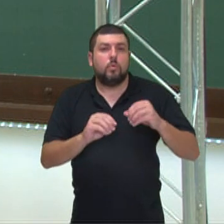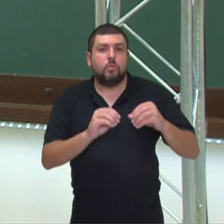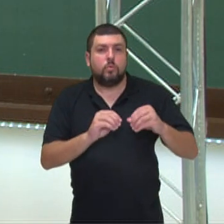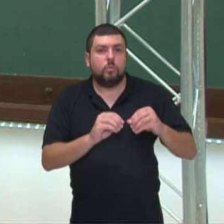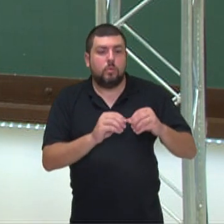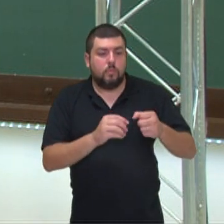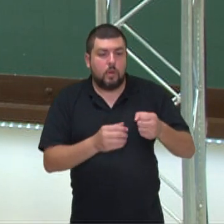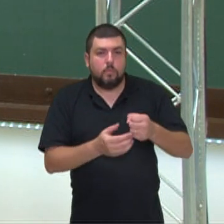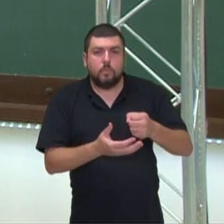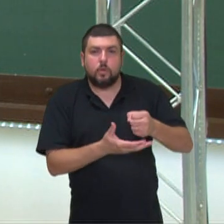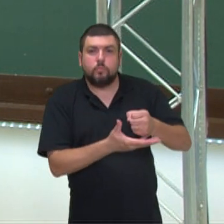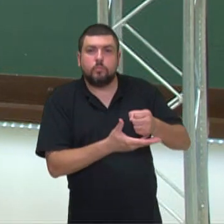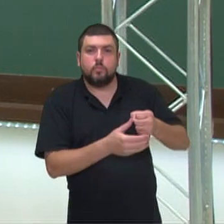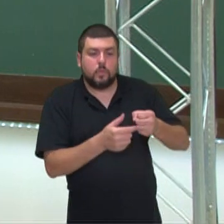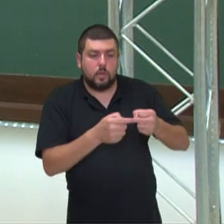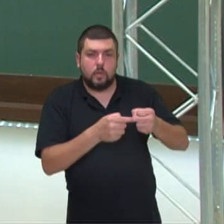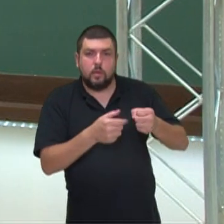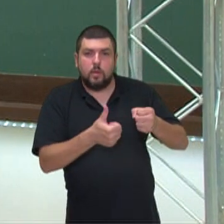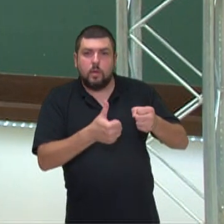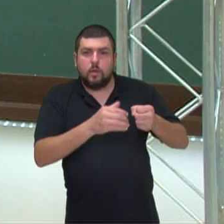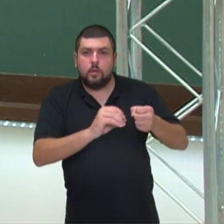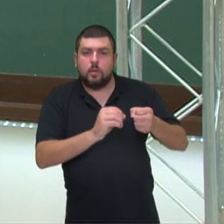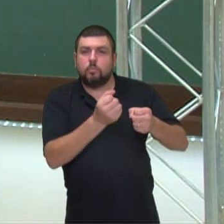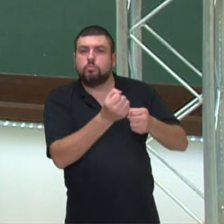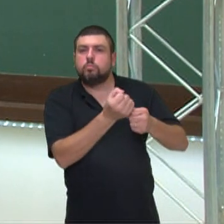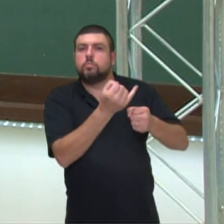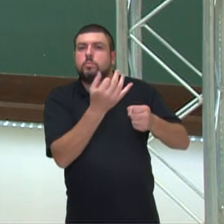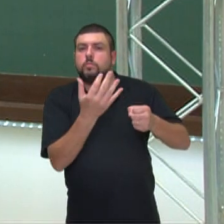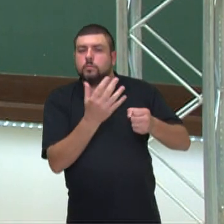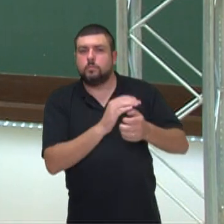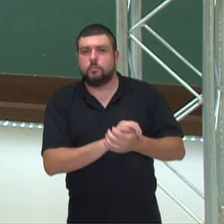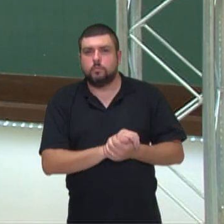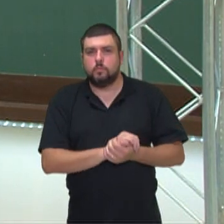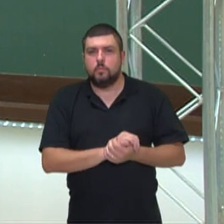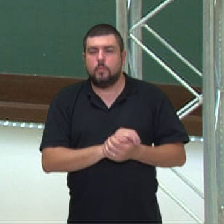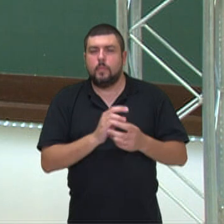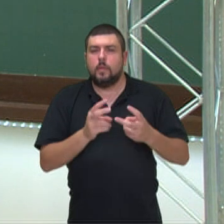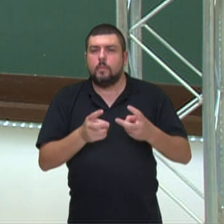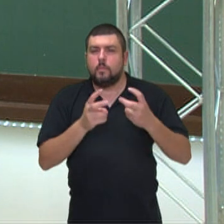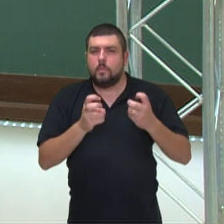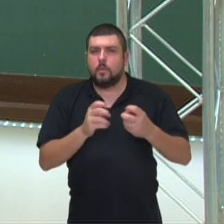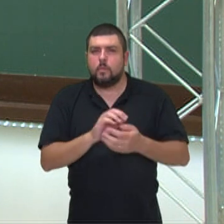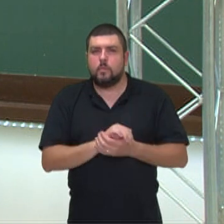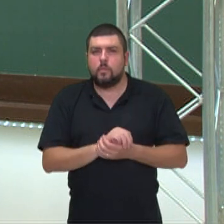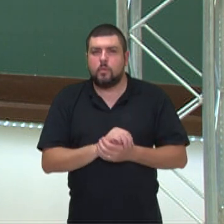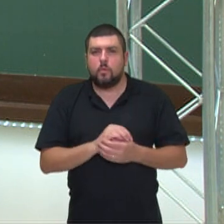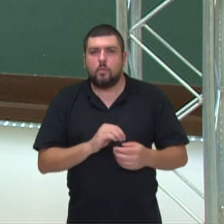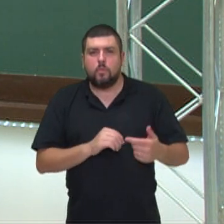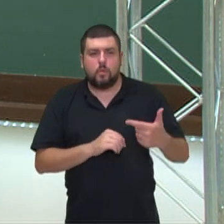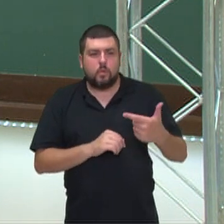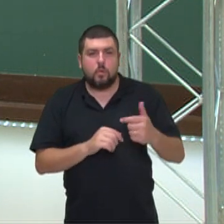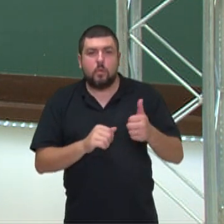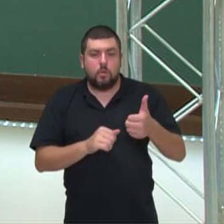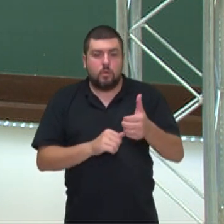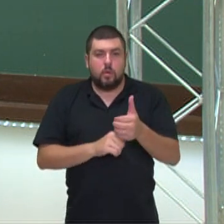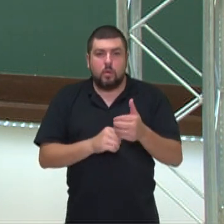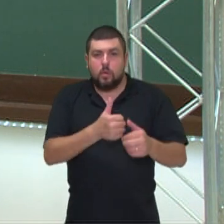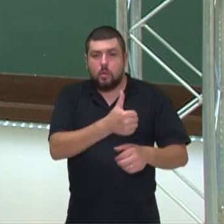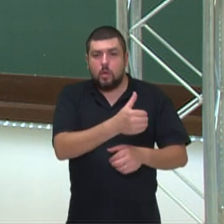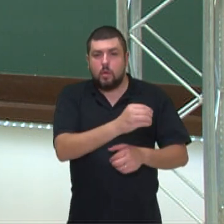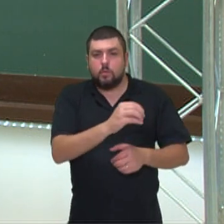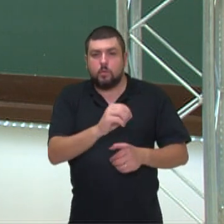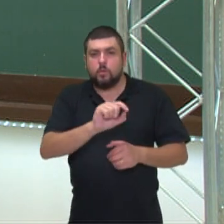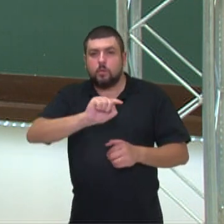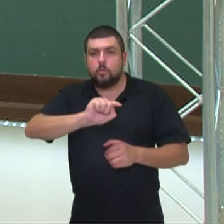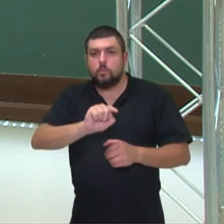10. Repare que o 100.000 tem quantos zeros? Ele tem 5 zeros. Então vai ficar 2 vezes 10 elevado à